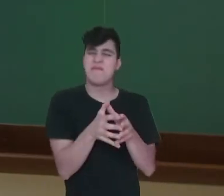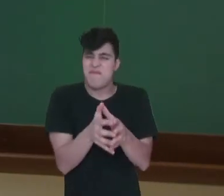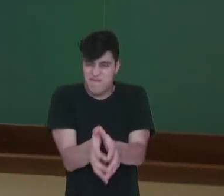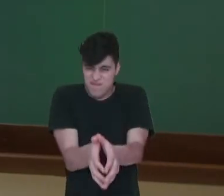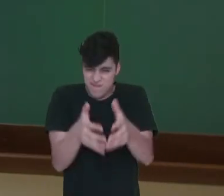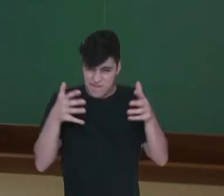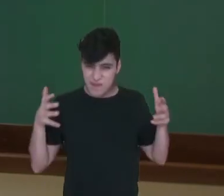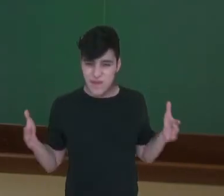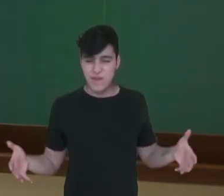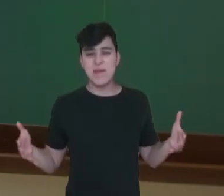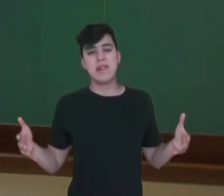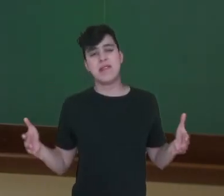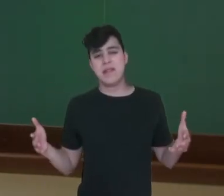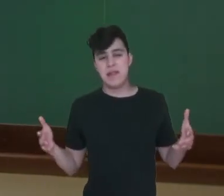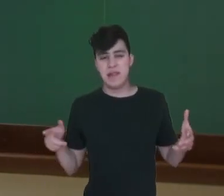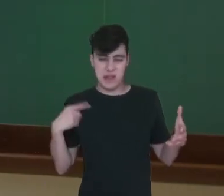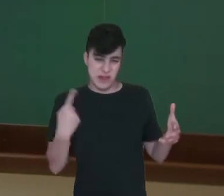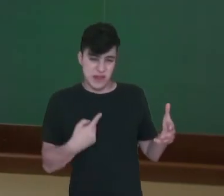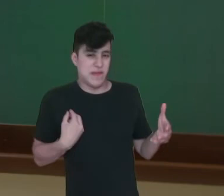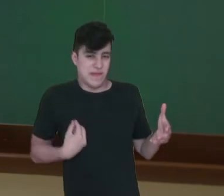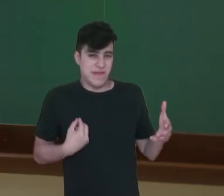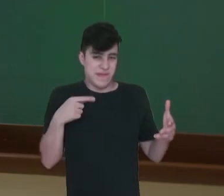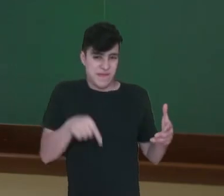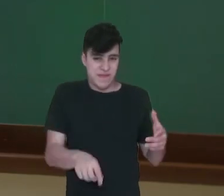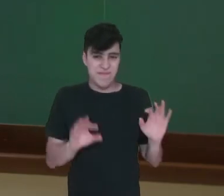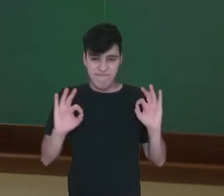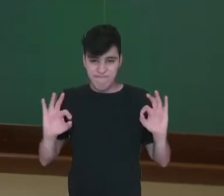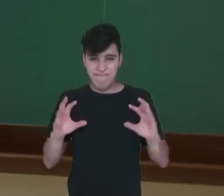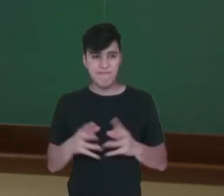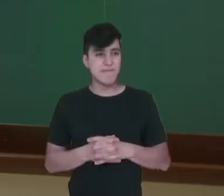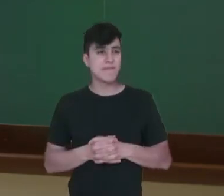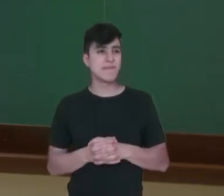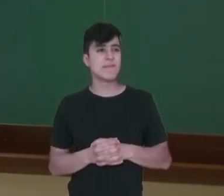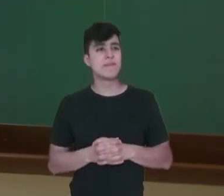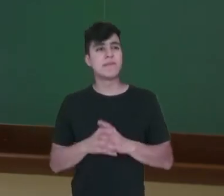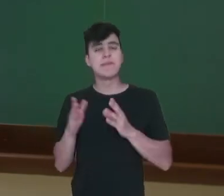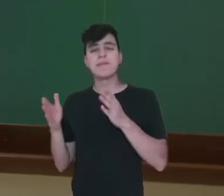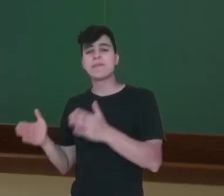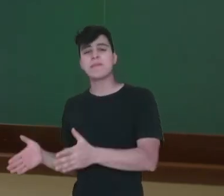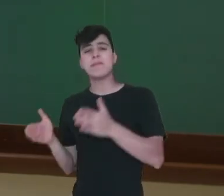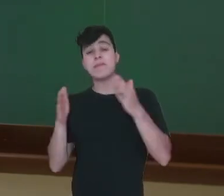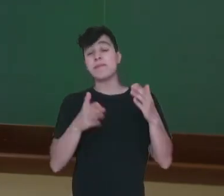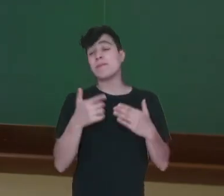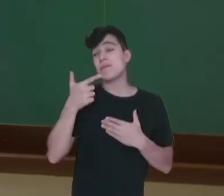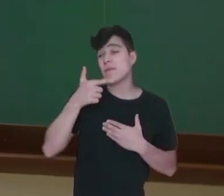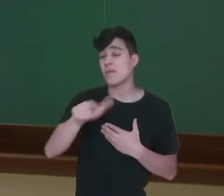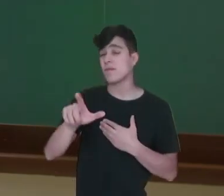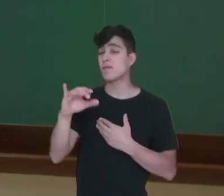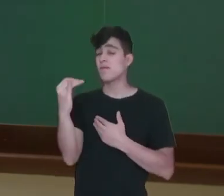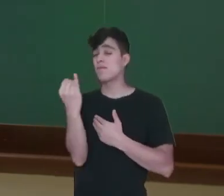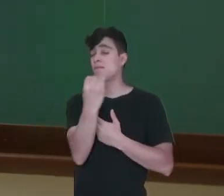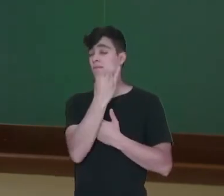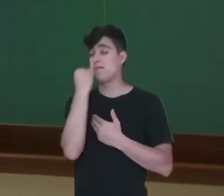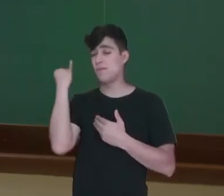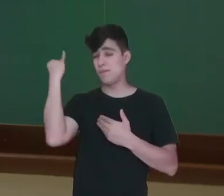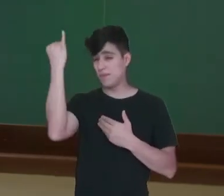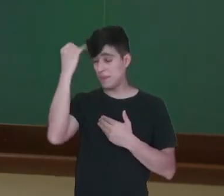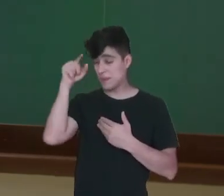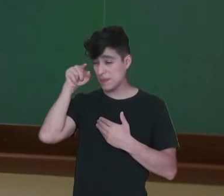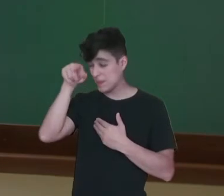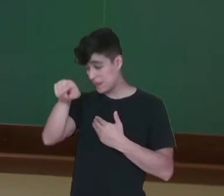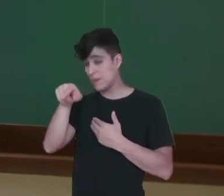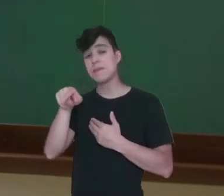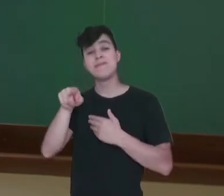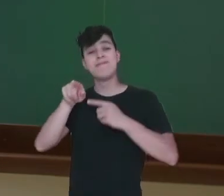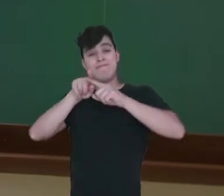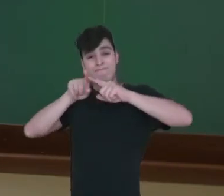maioria, né, de nós, certo? Então, ali, outra formação importantíssima e que sofreu